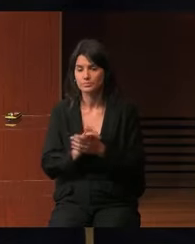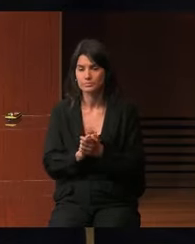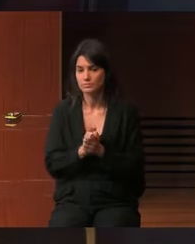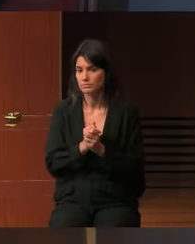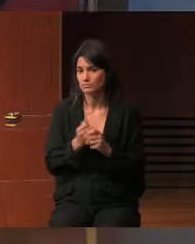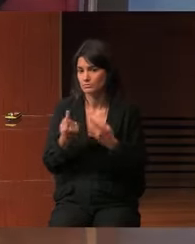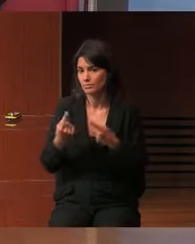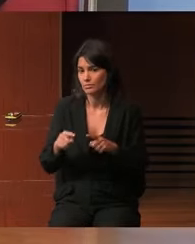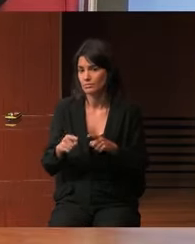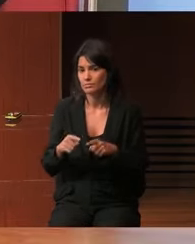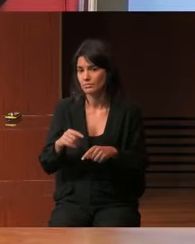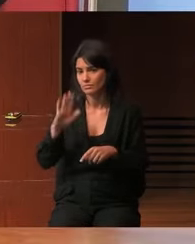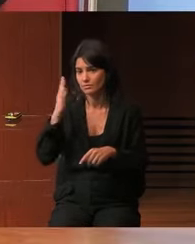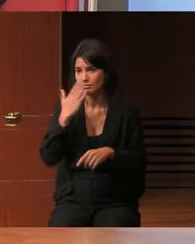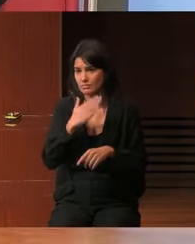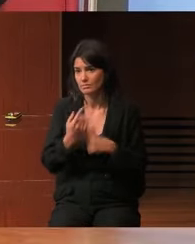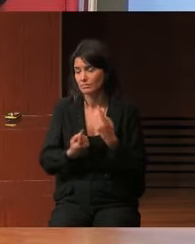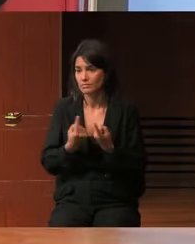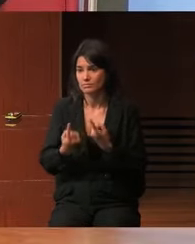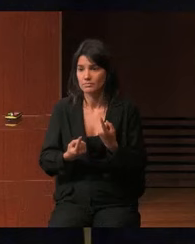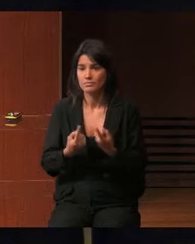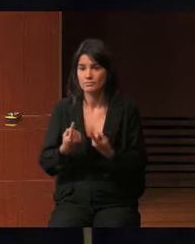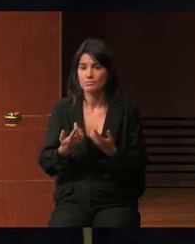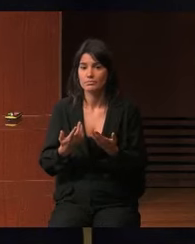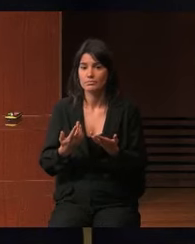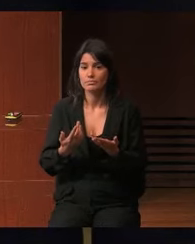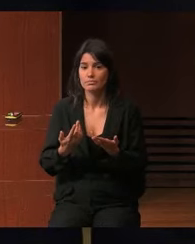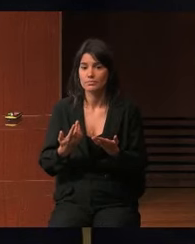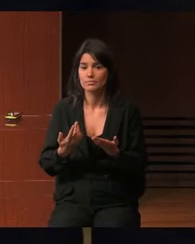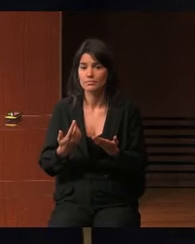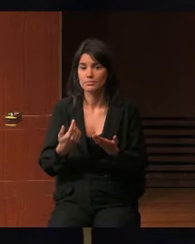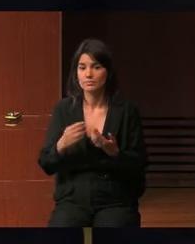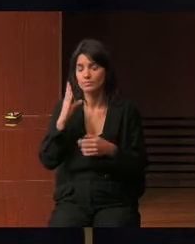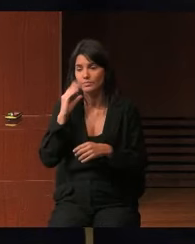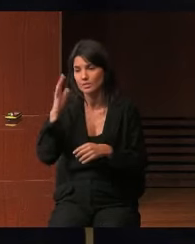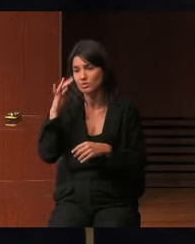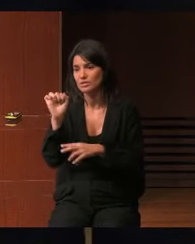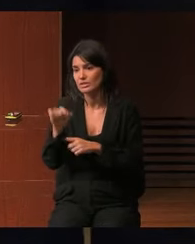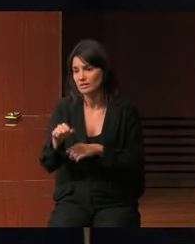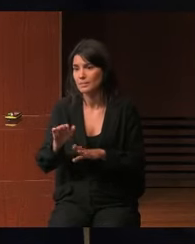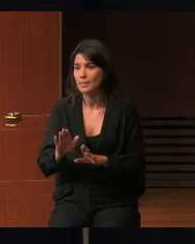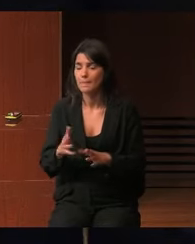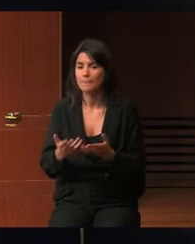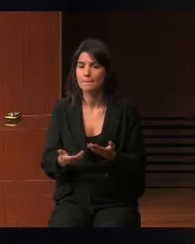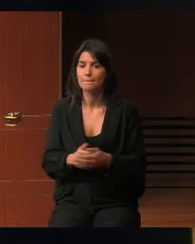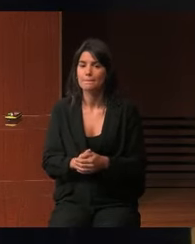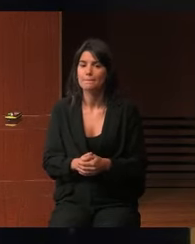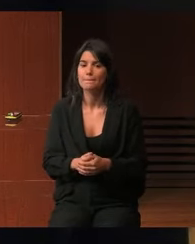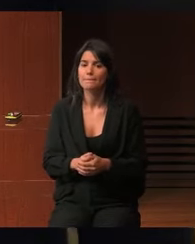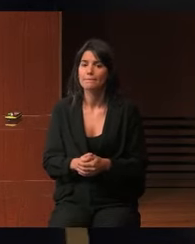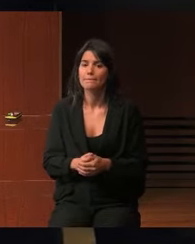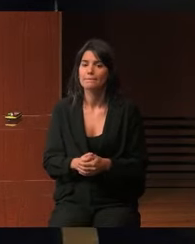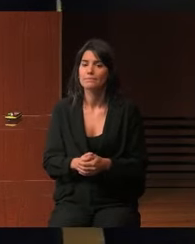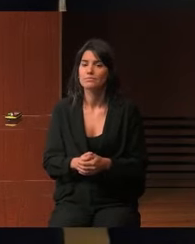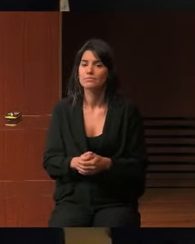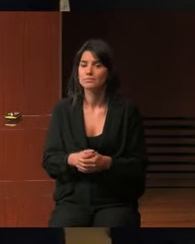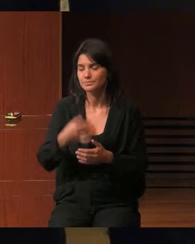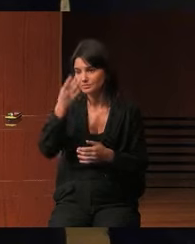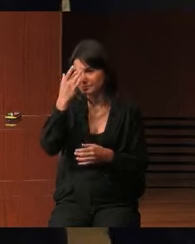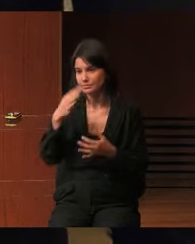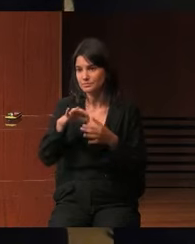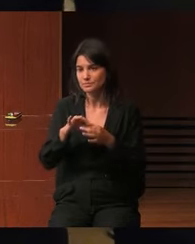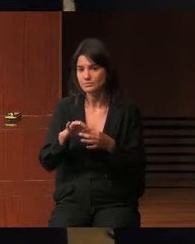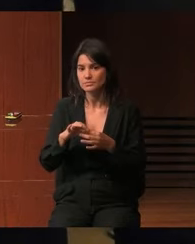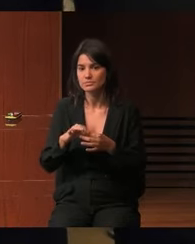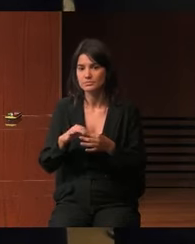que saibam se está a haver alguma... quer dizer, suponho que esteja, não é? Pronto, mas qual é a opinião que teriam